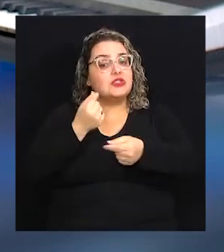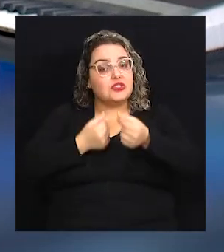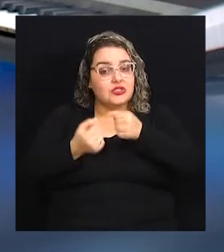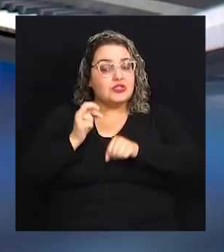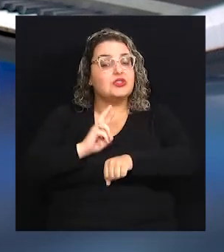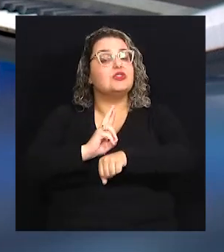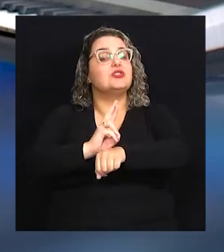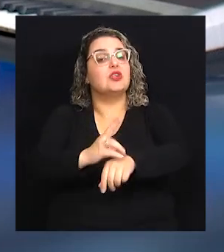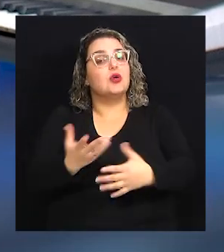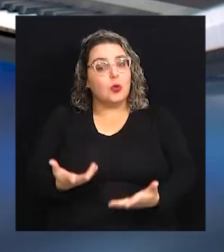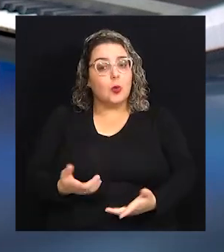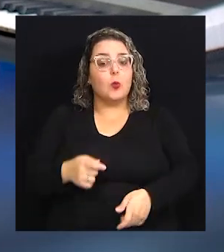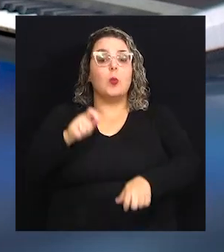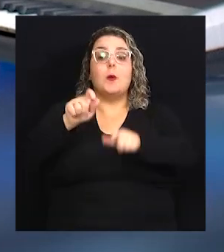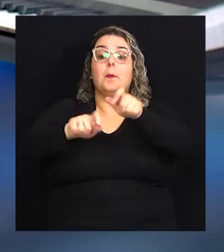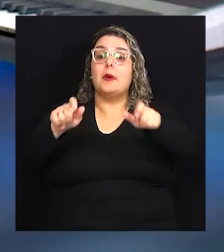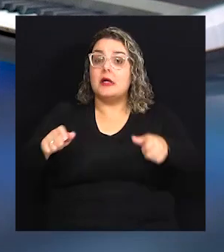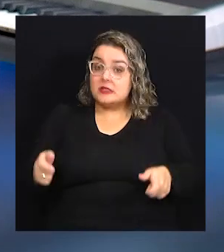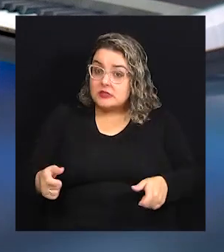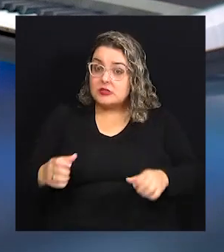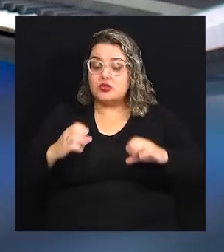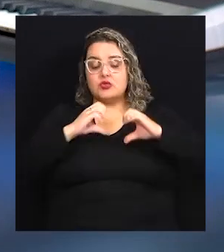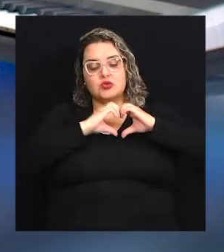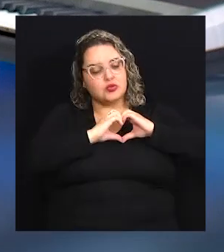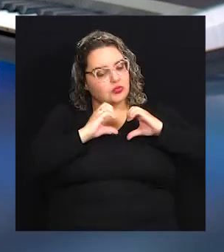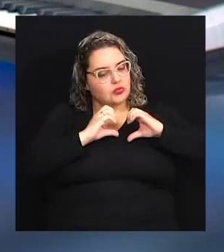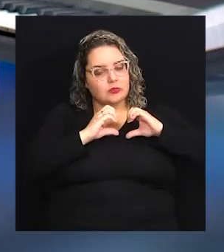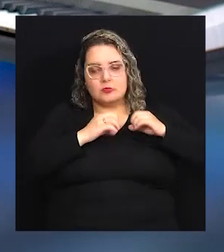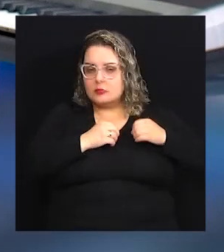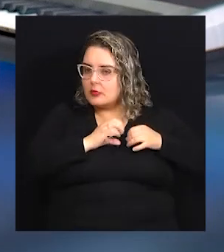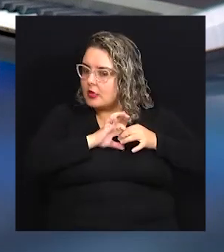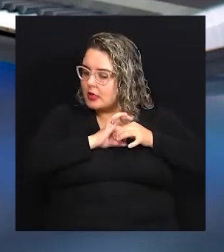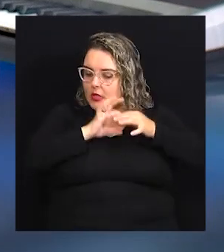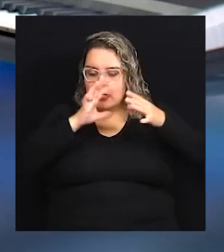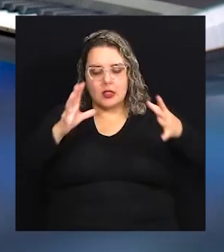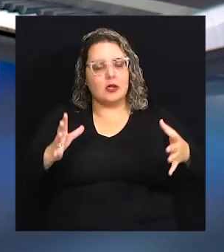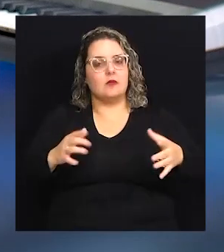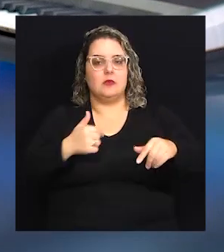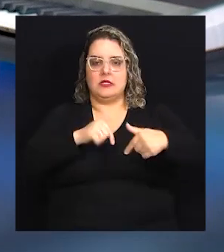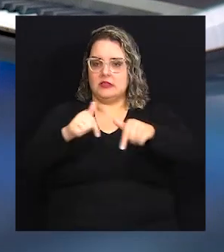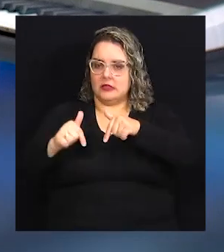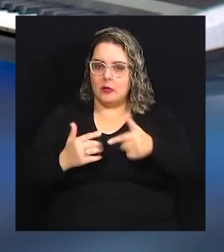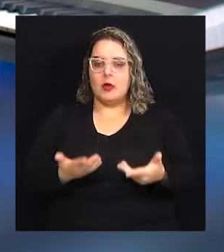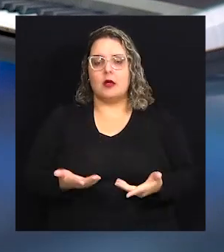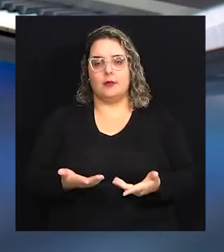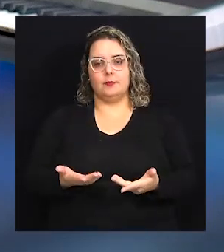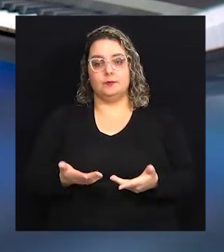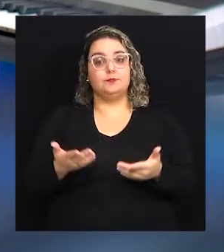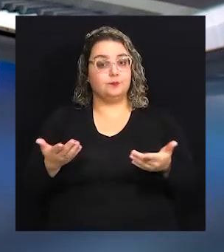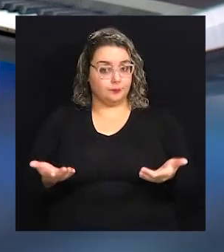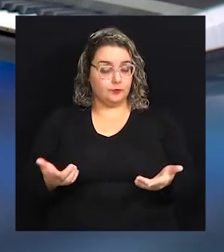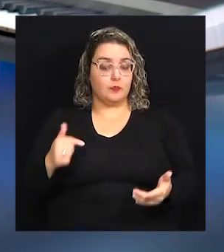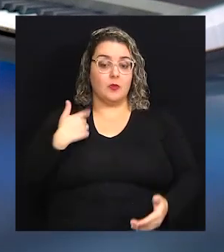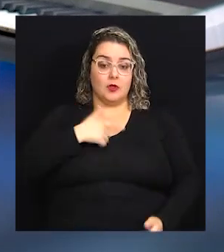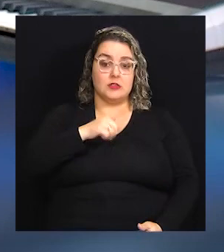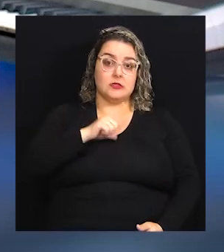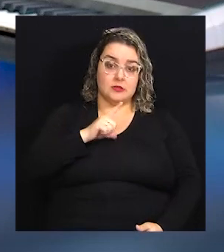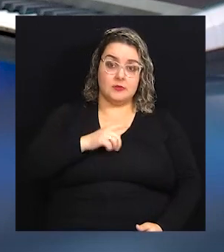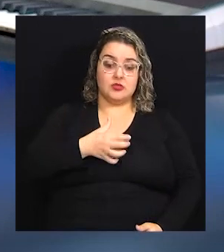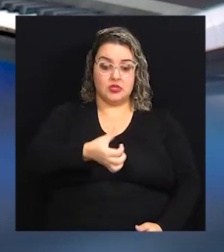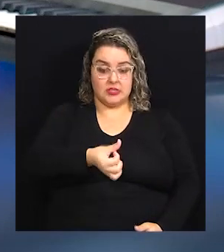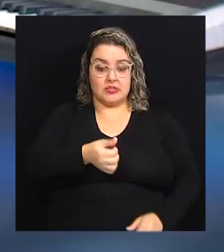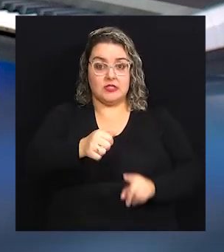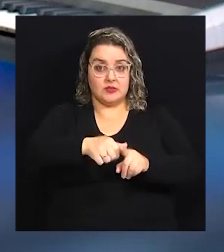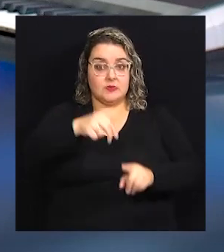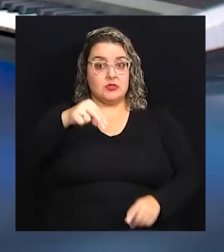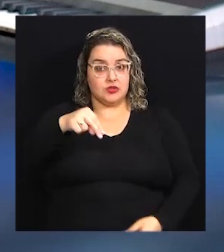precisamos de recursos, nós precisamos de pessoas com um coração disponível para esse trabalho. Nós